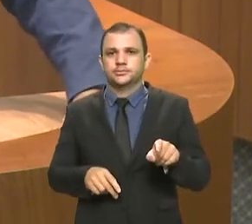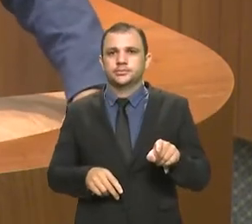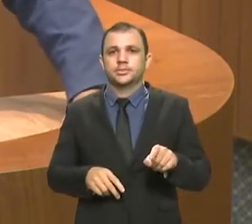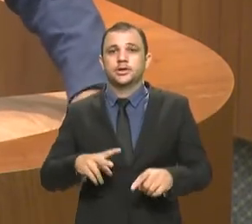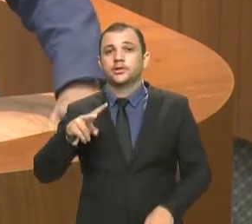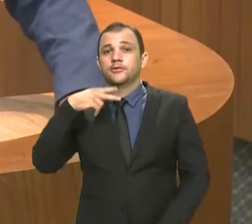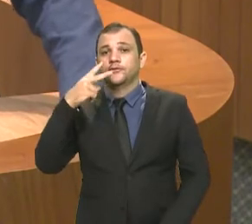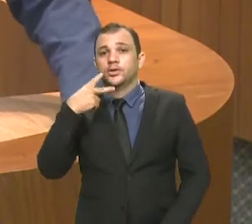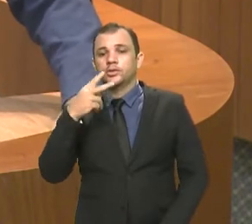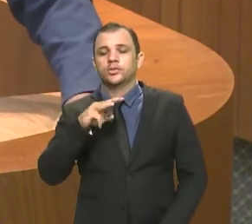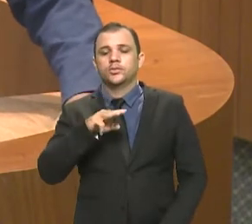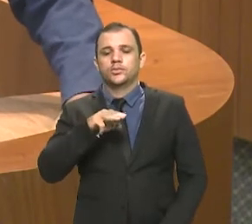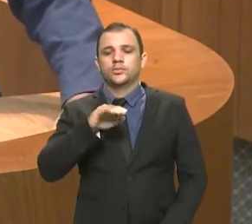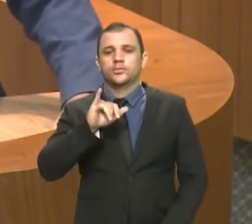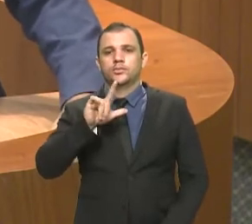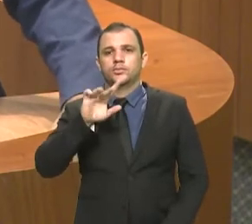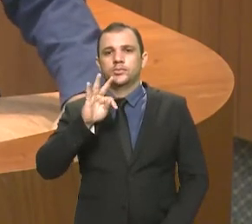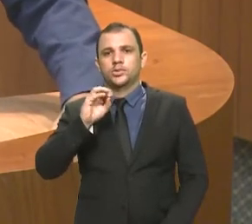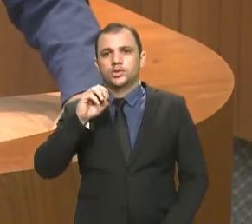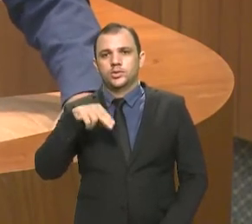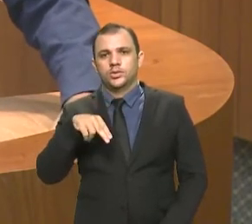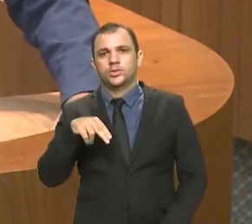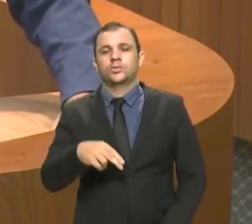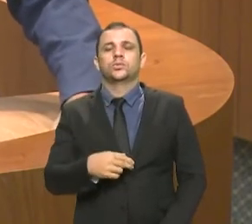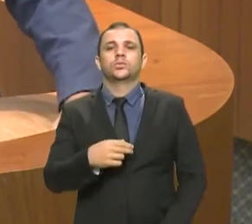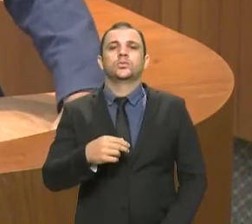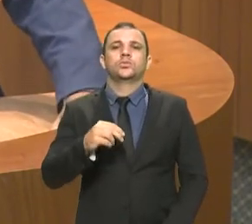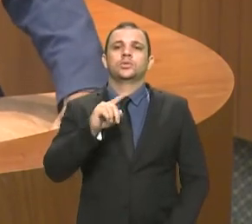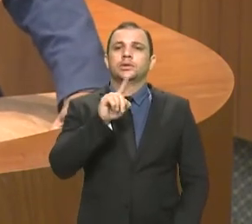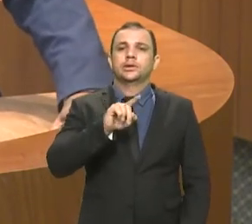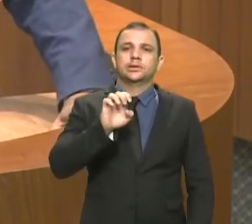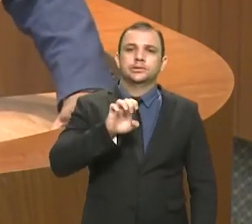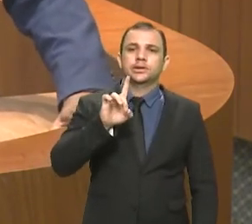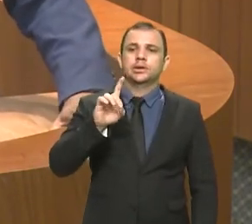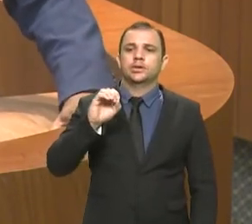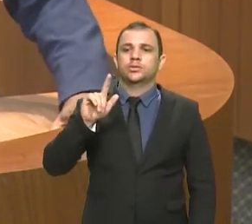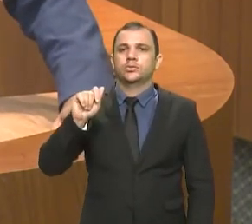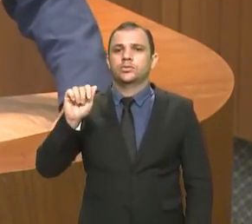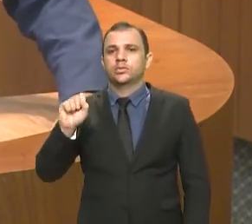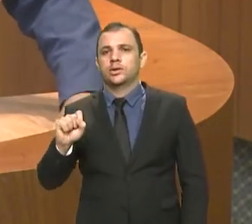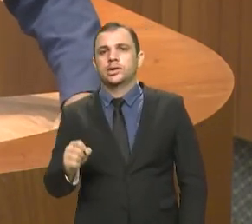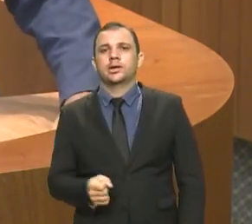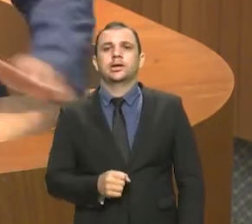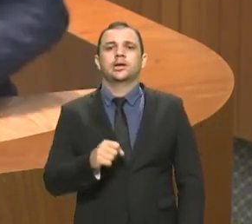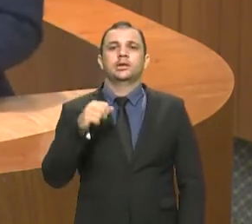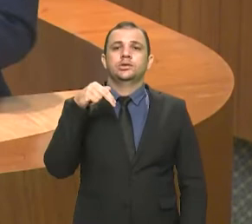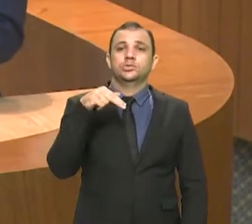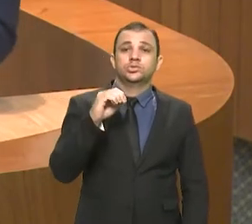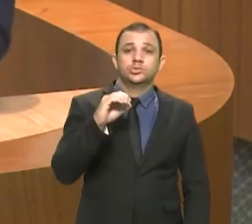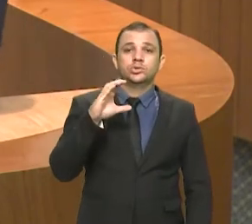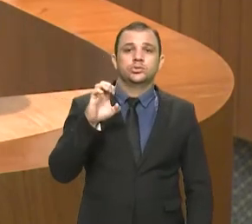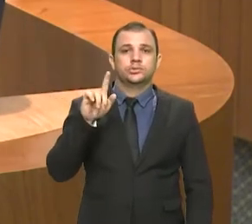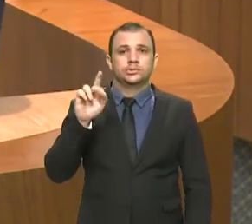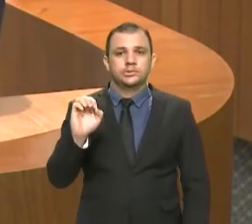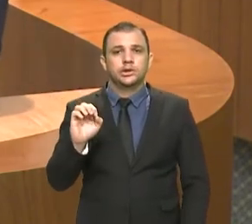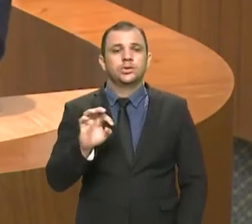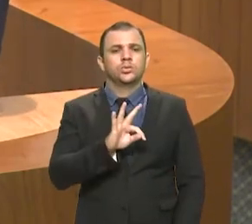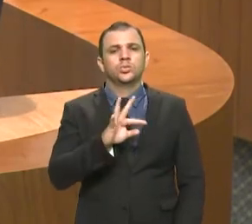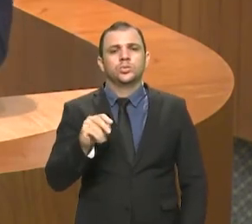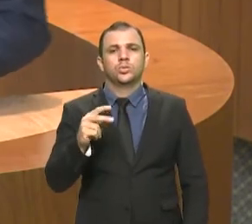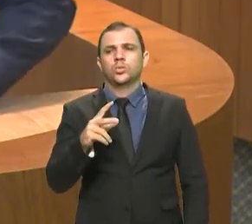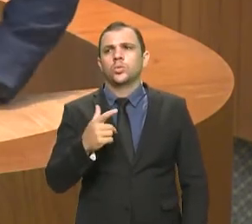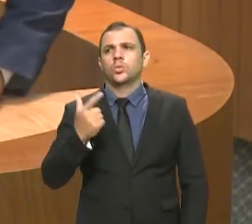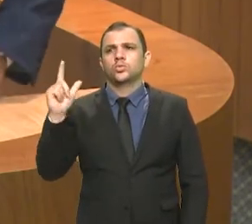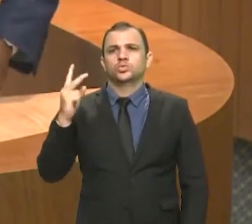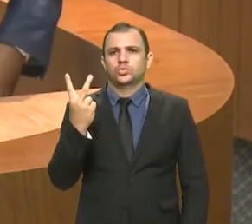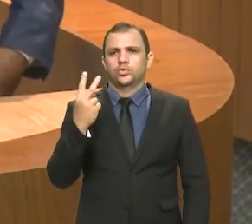Vereadores Milton, presidente da Câmara, vereador Zé do Gás, vereador Nocego e os 2 outros vereadores que não estavam